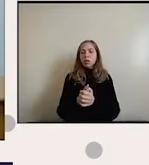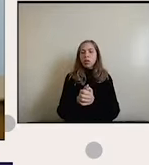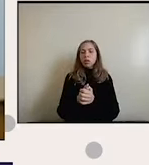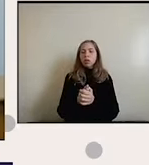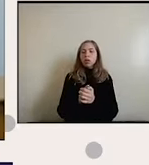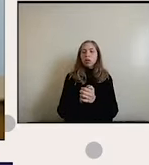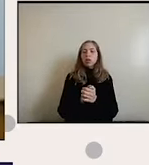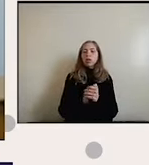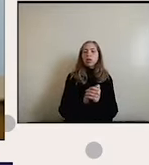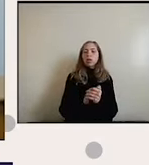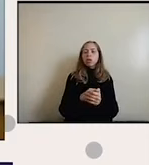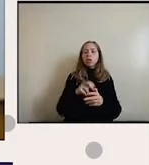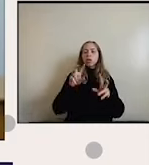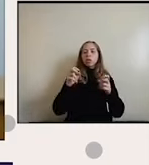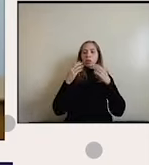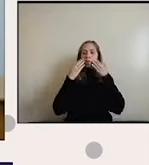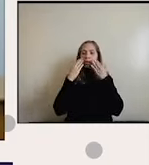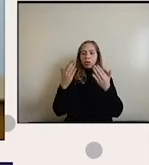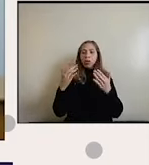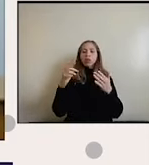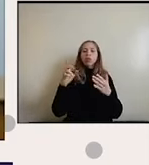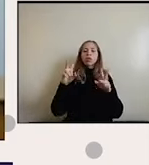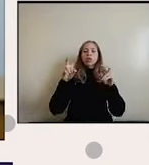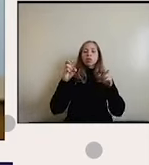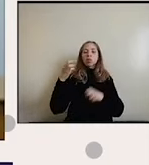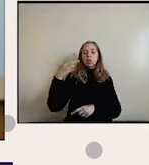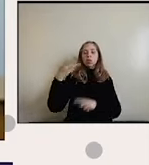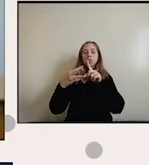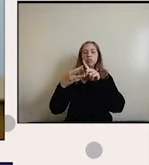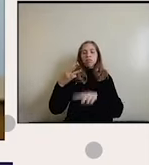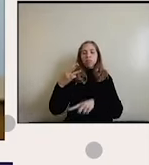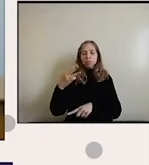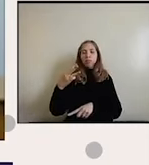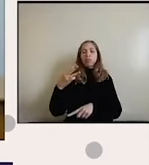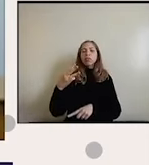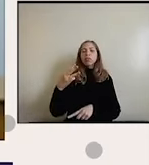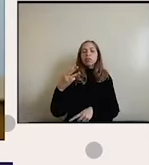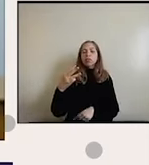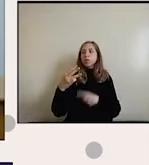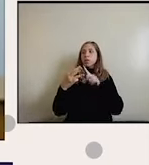de três pessoas, de